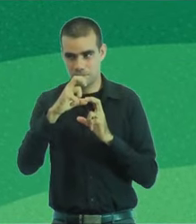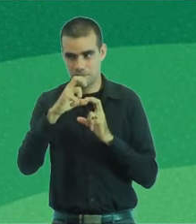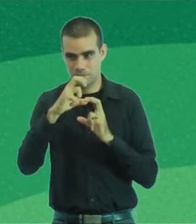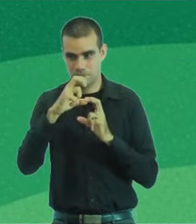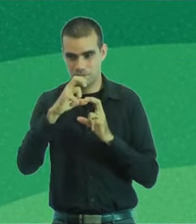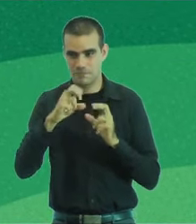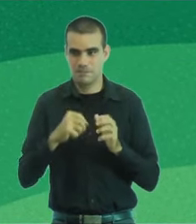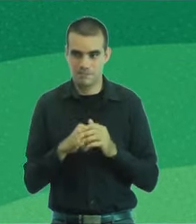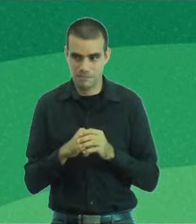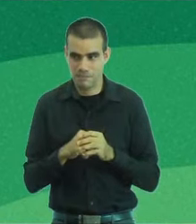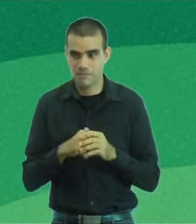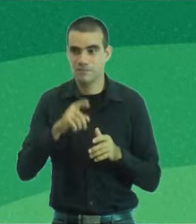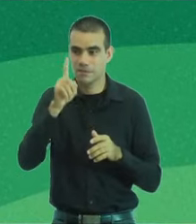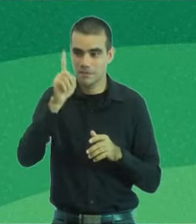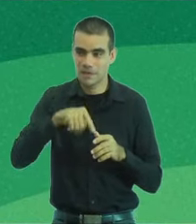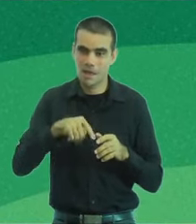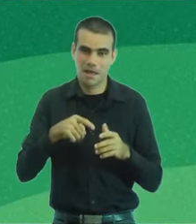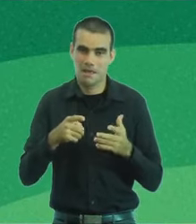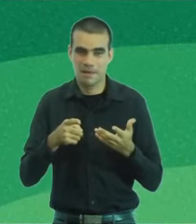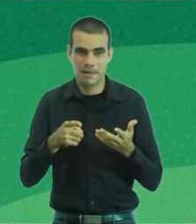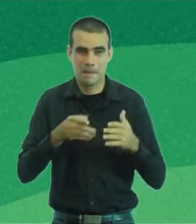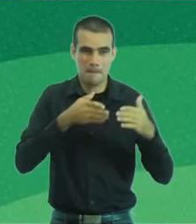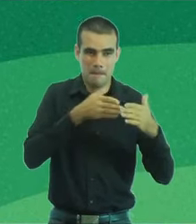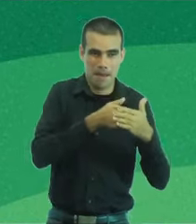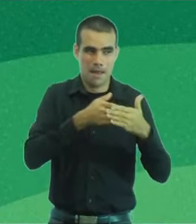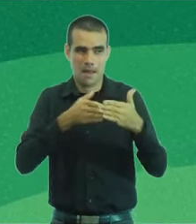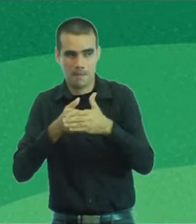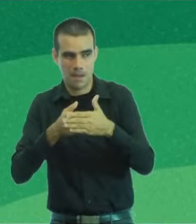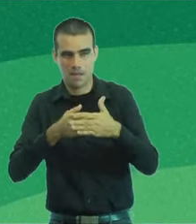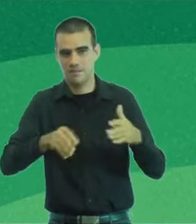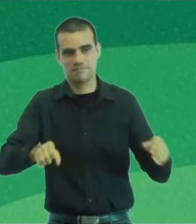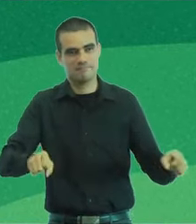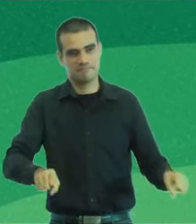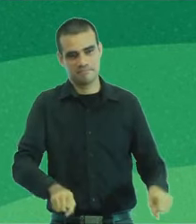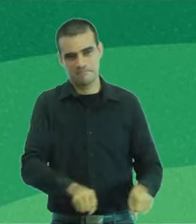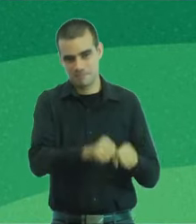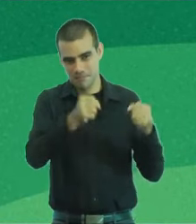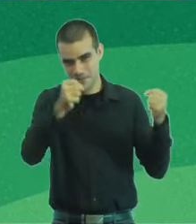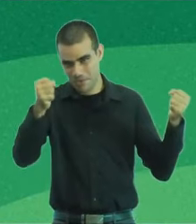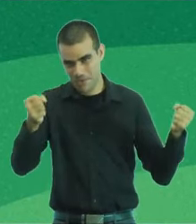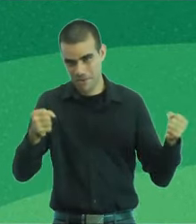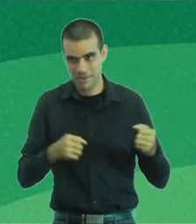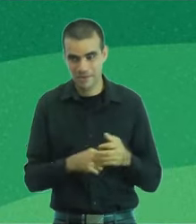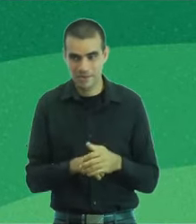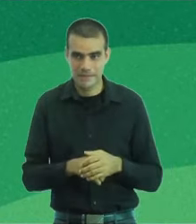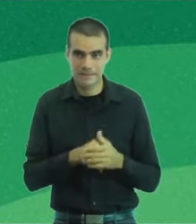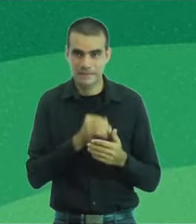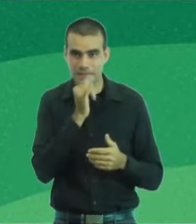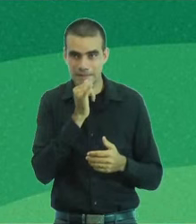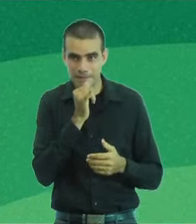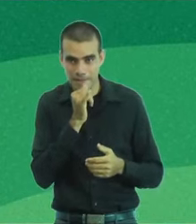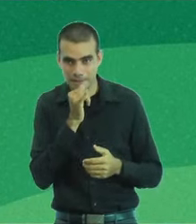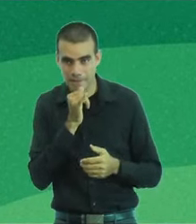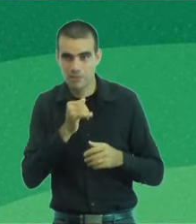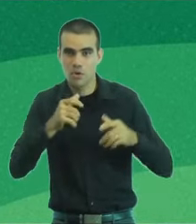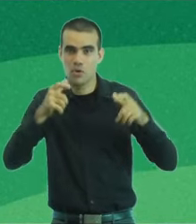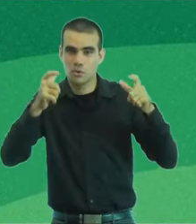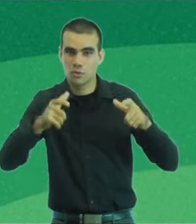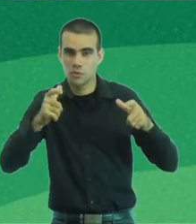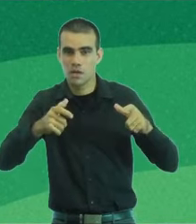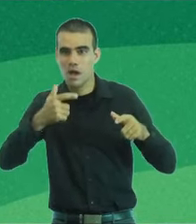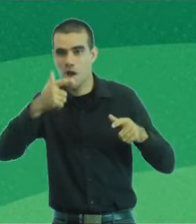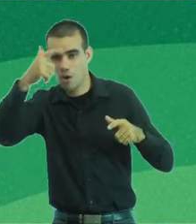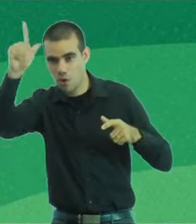e que isso quebra Barreiras que são malucas tipo em nenhum outro lugar eu